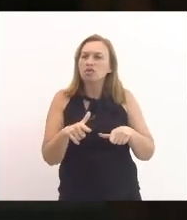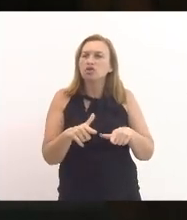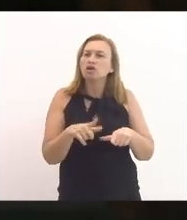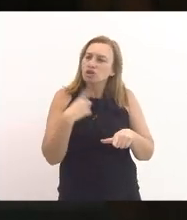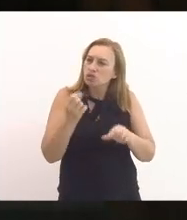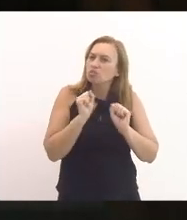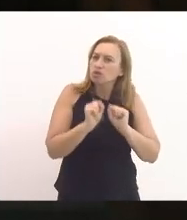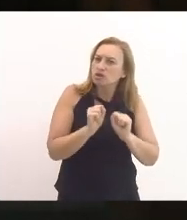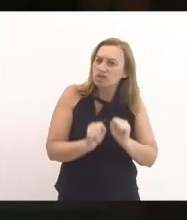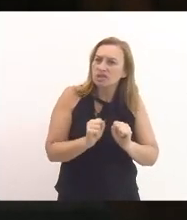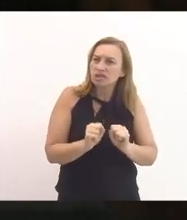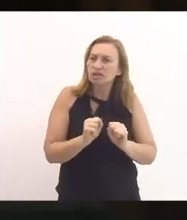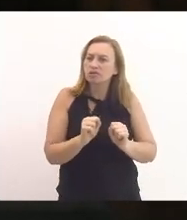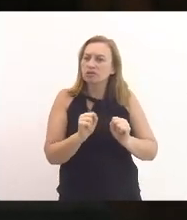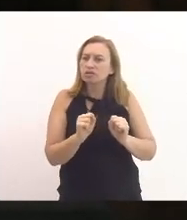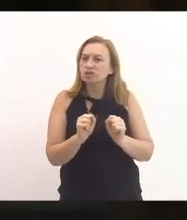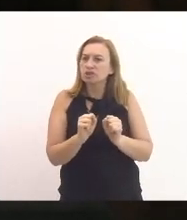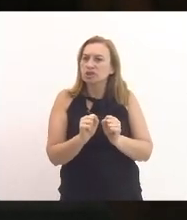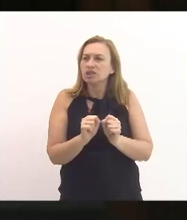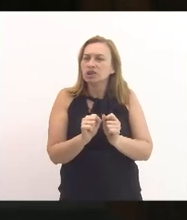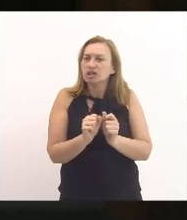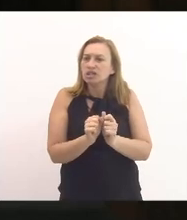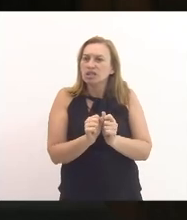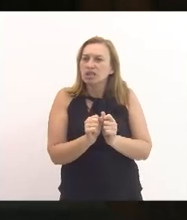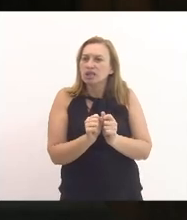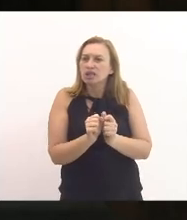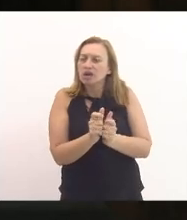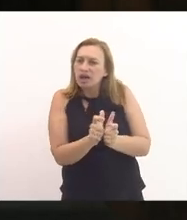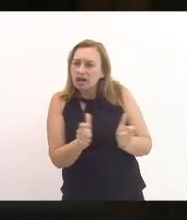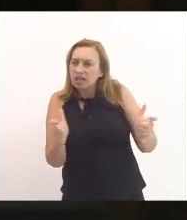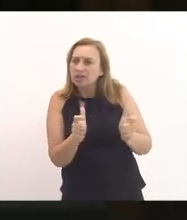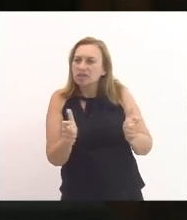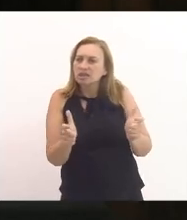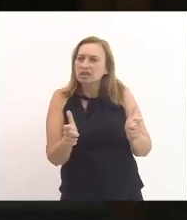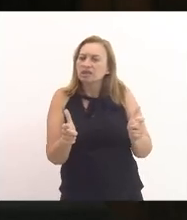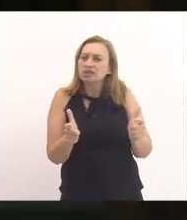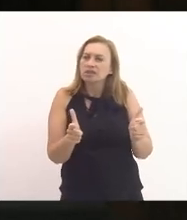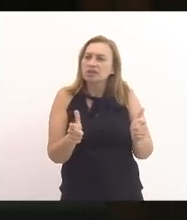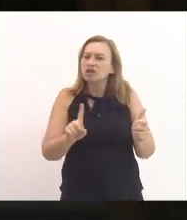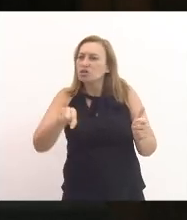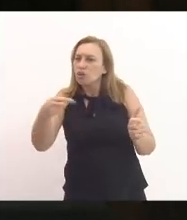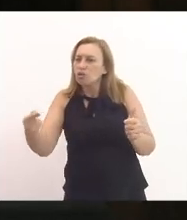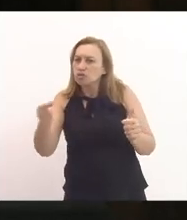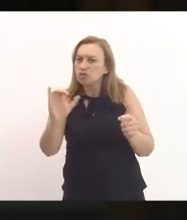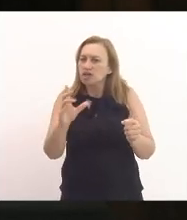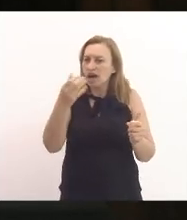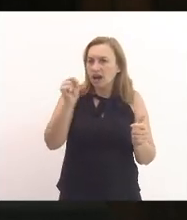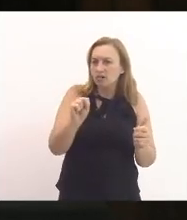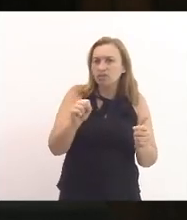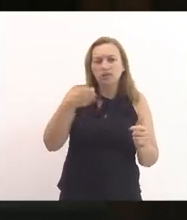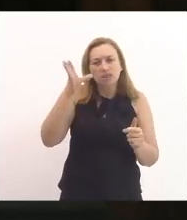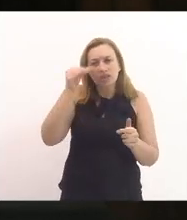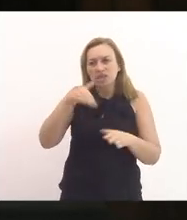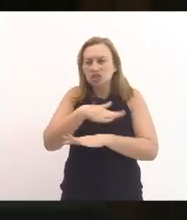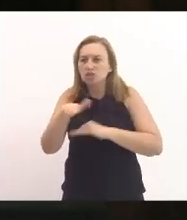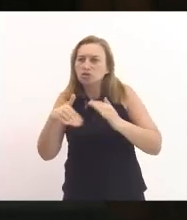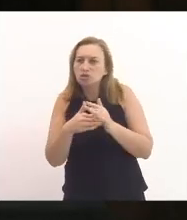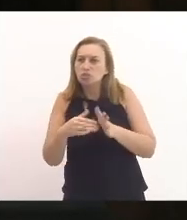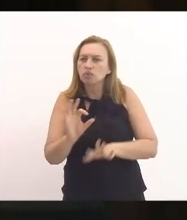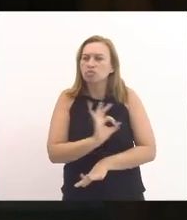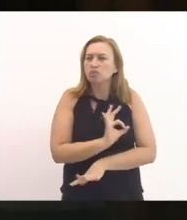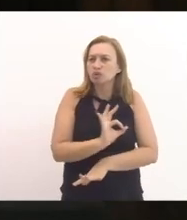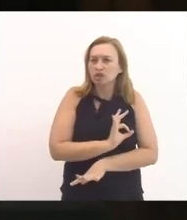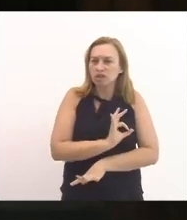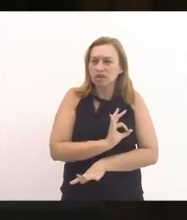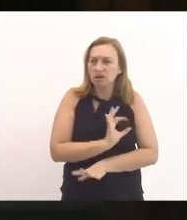que a gente possa engrandecer a todos os cargos refletiu o interesse de toda a categoria não somente da